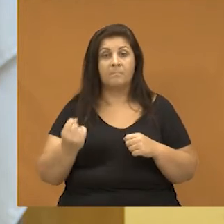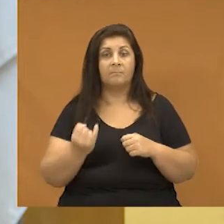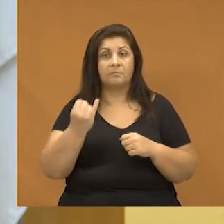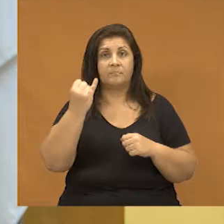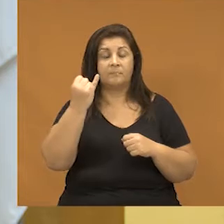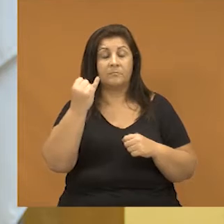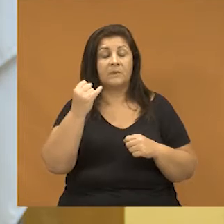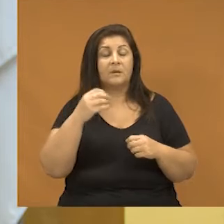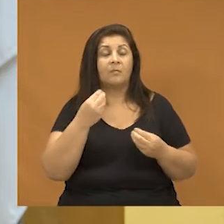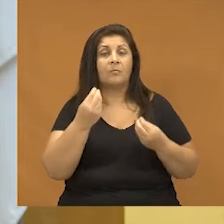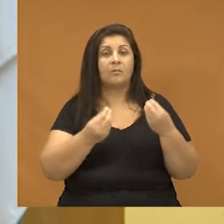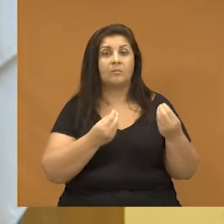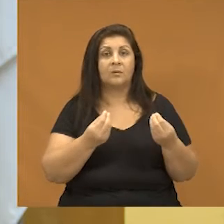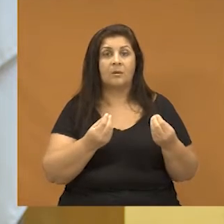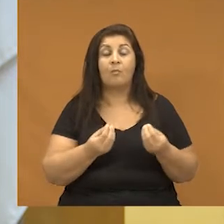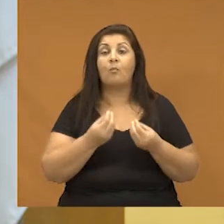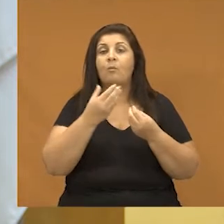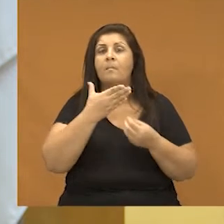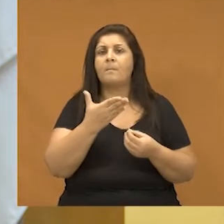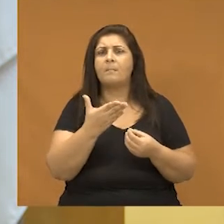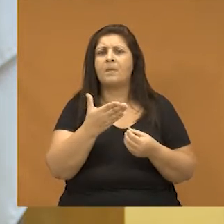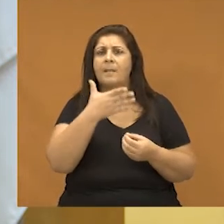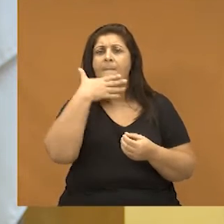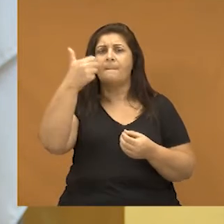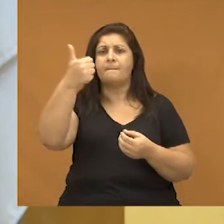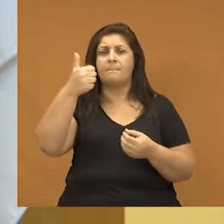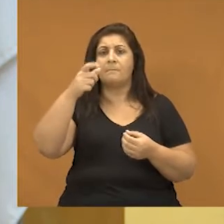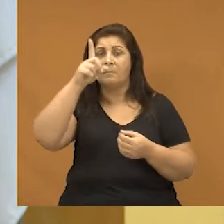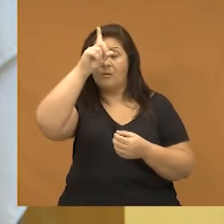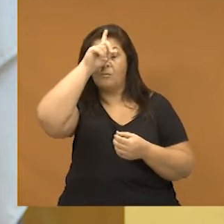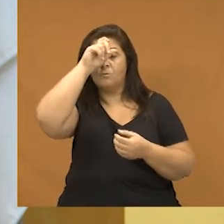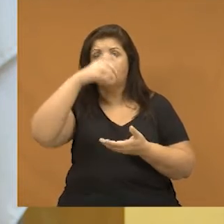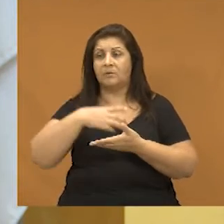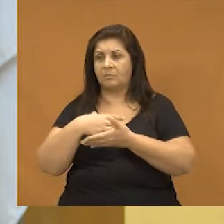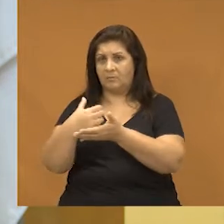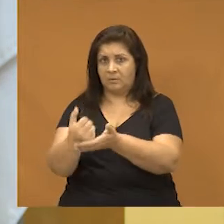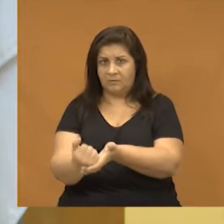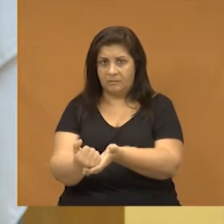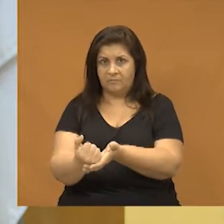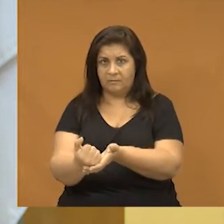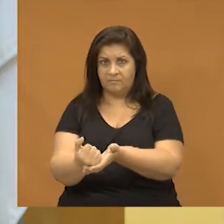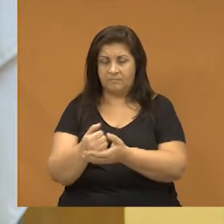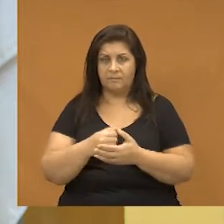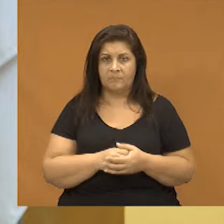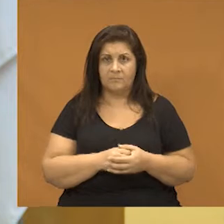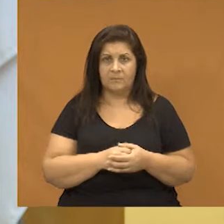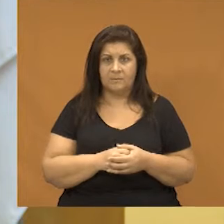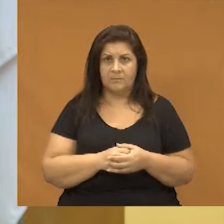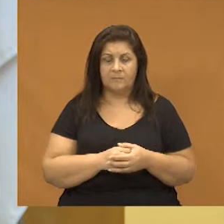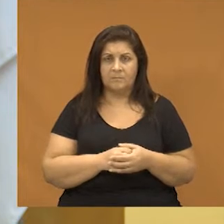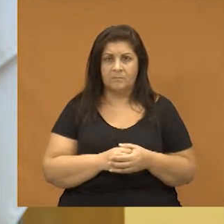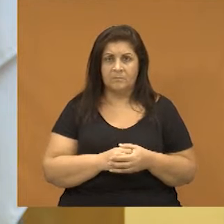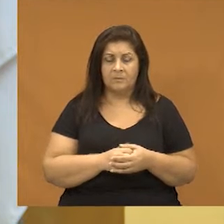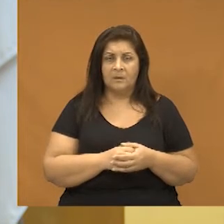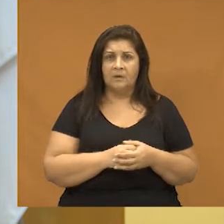que decidirá para qual estabelecimento poderá ser encaminhado ou atendido. No